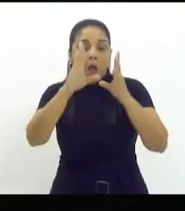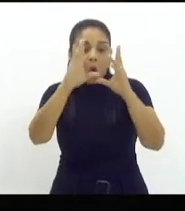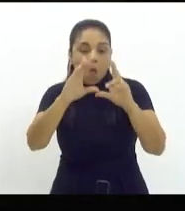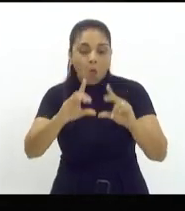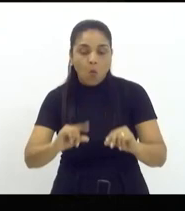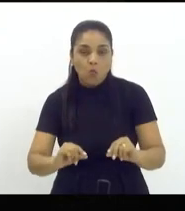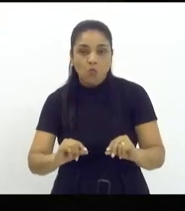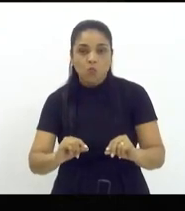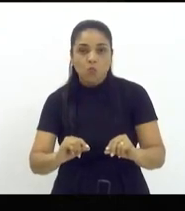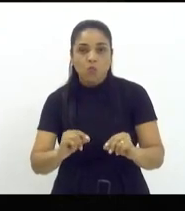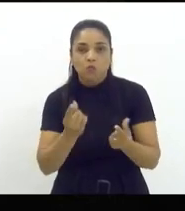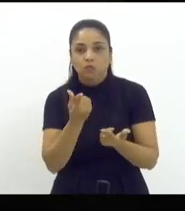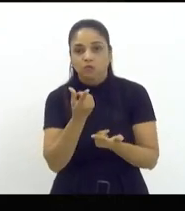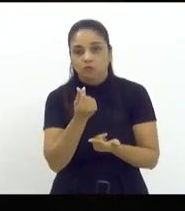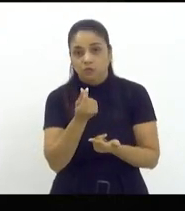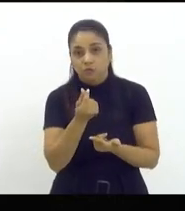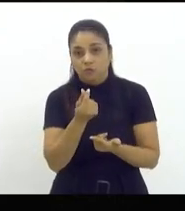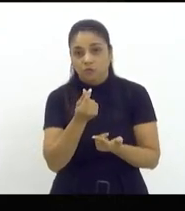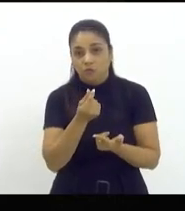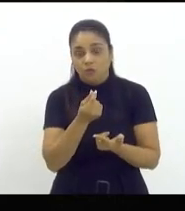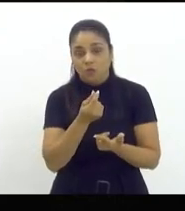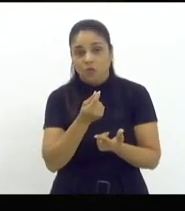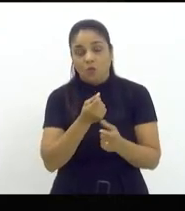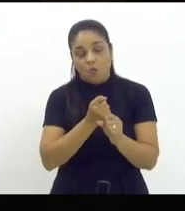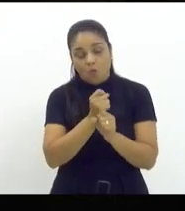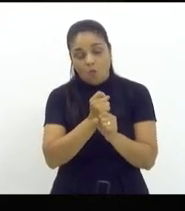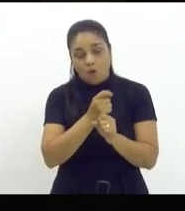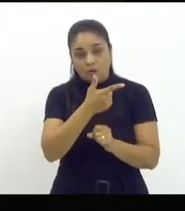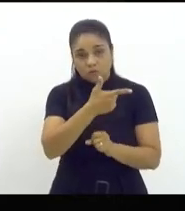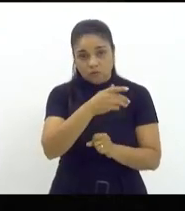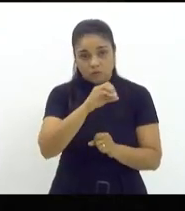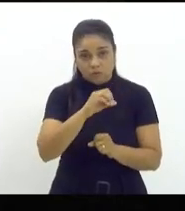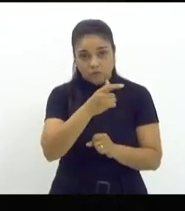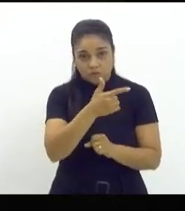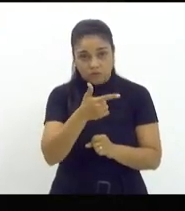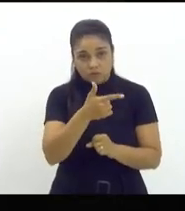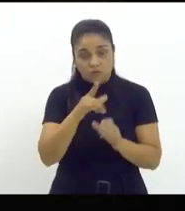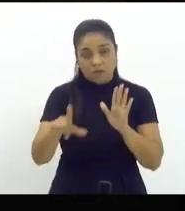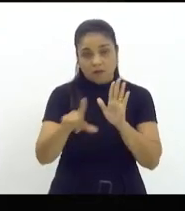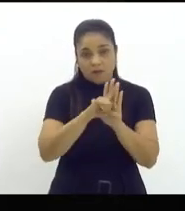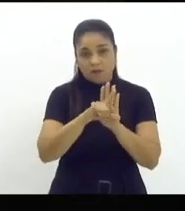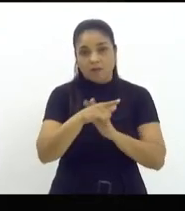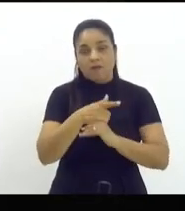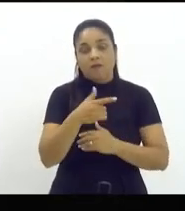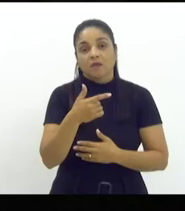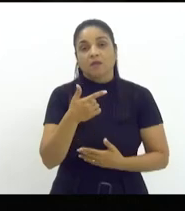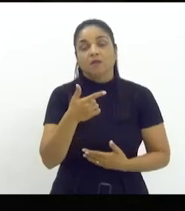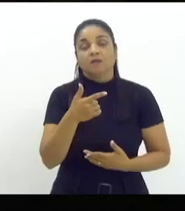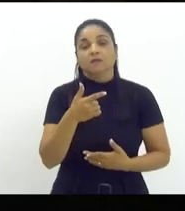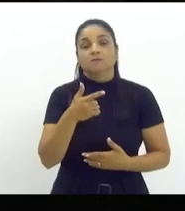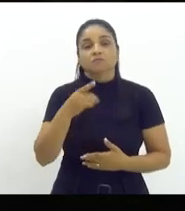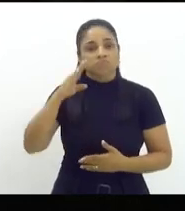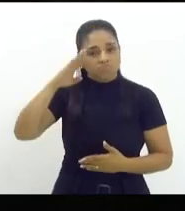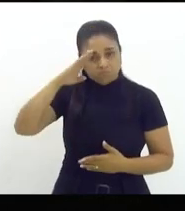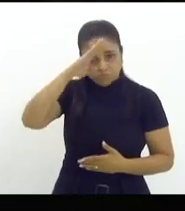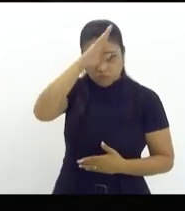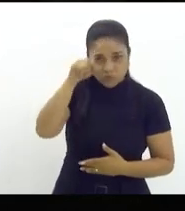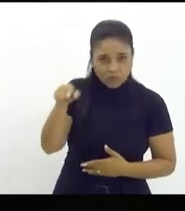o ano de 22 a lei complementar 192 de 22 lei do bolsonaro